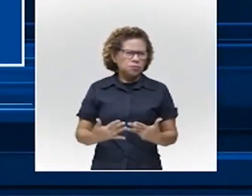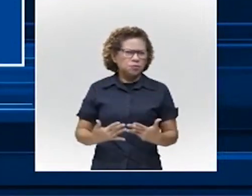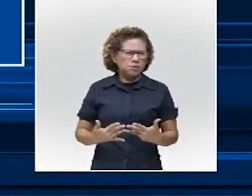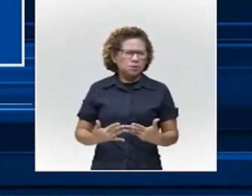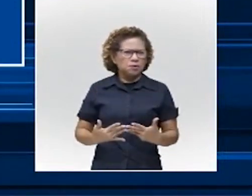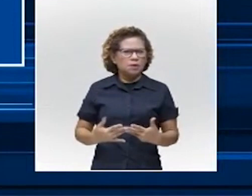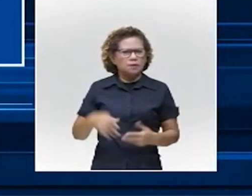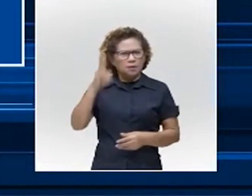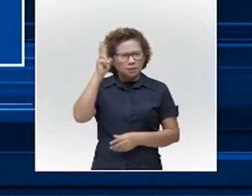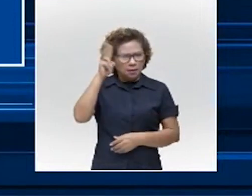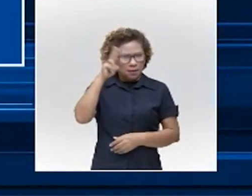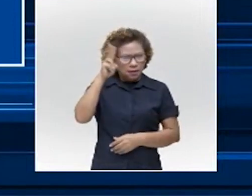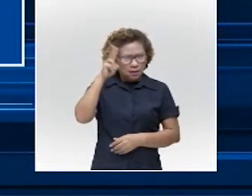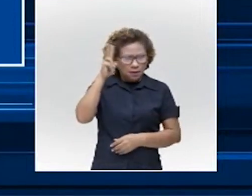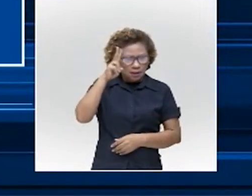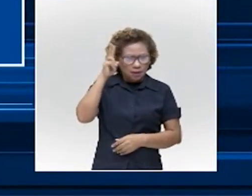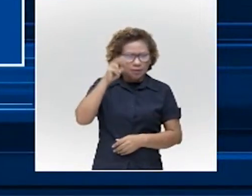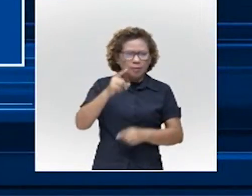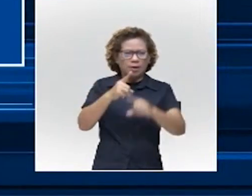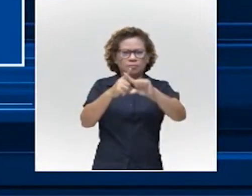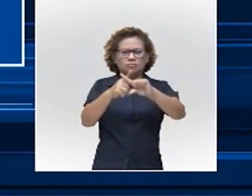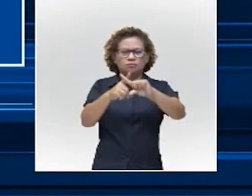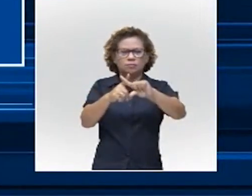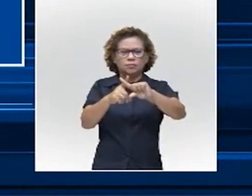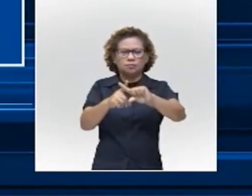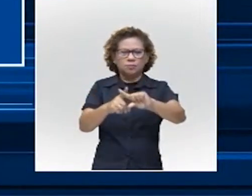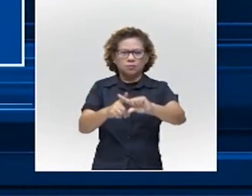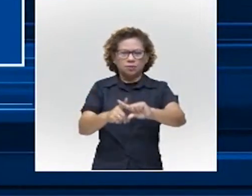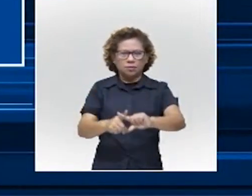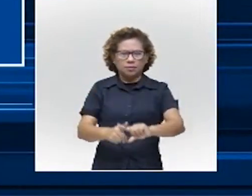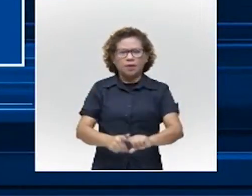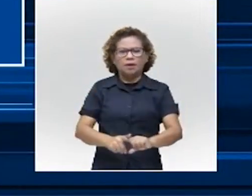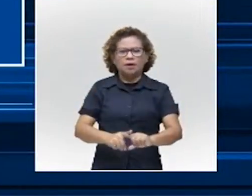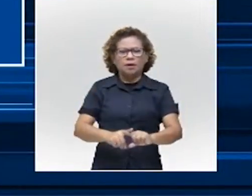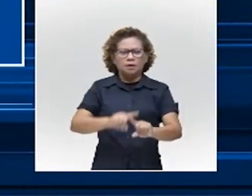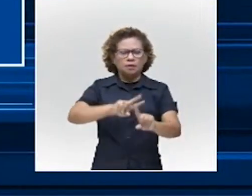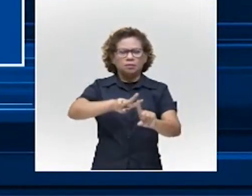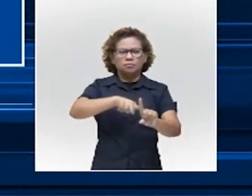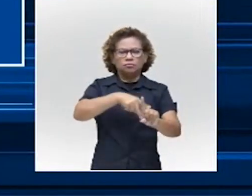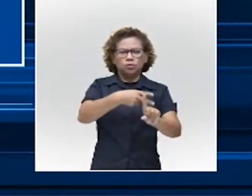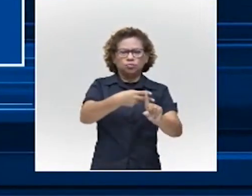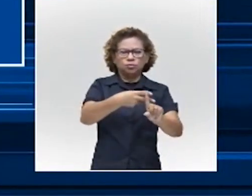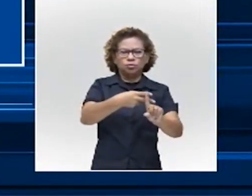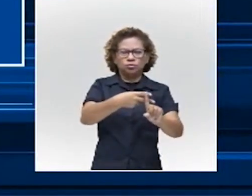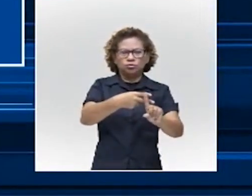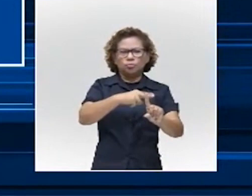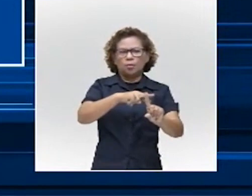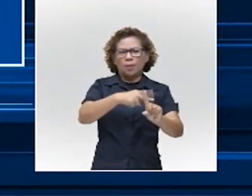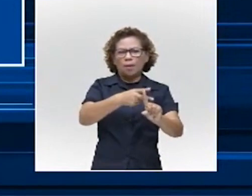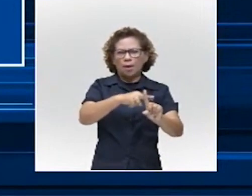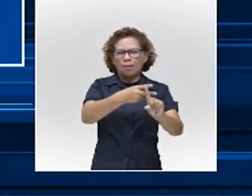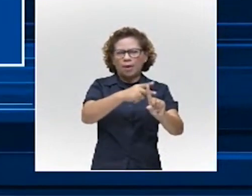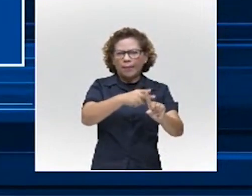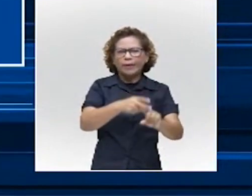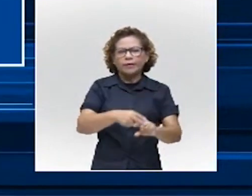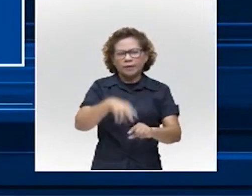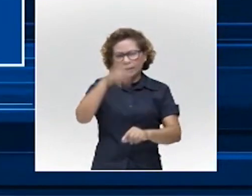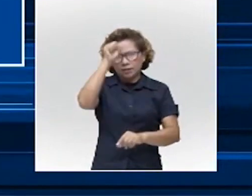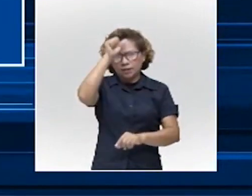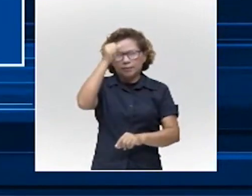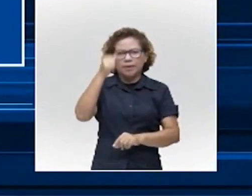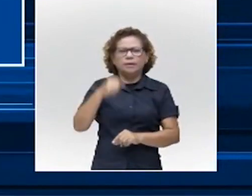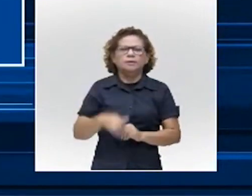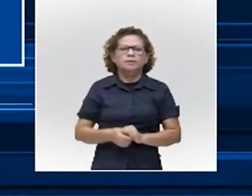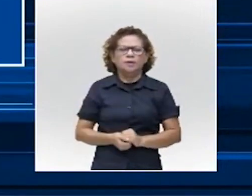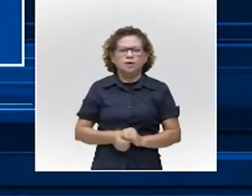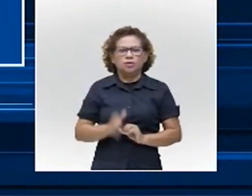que lembrar da tabuada, dos múltiplos, dos divisores, todos aqueles conceitos anteriores que nós aprendemos, né? Então, porque